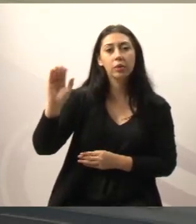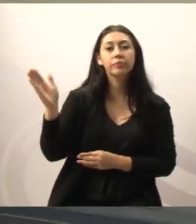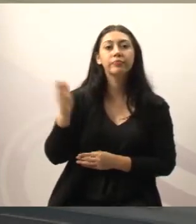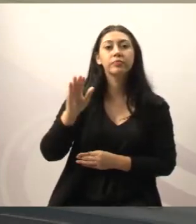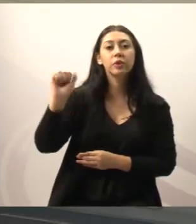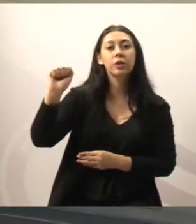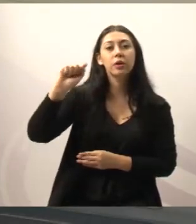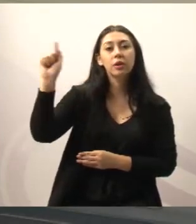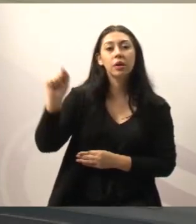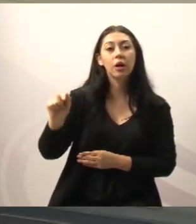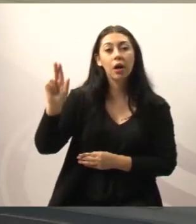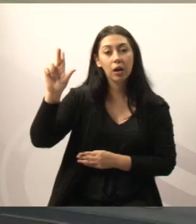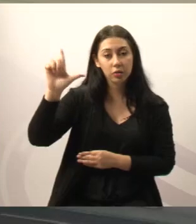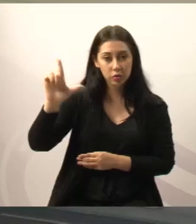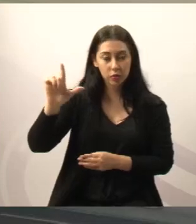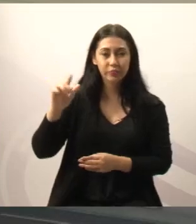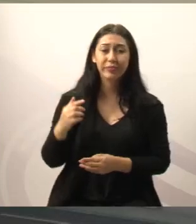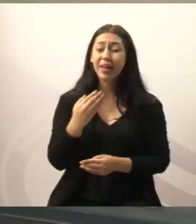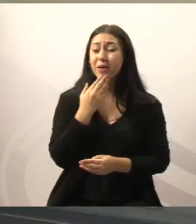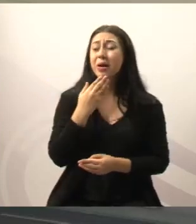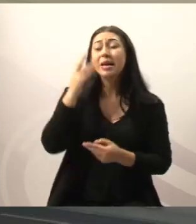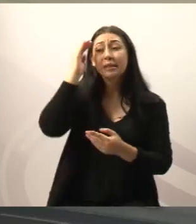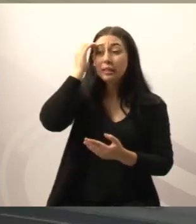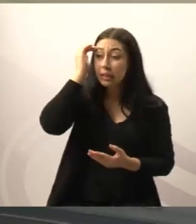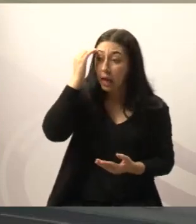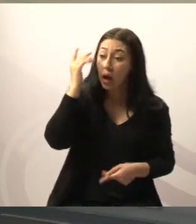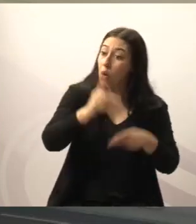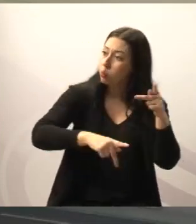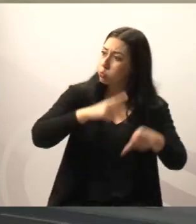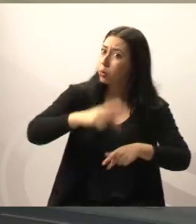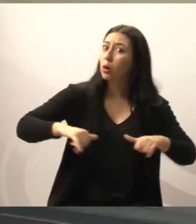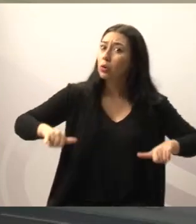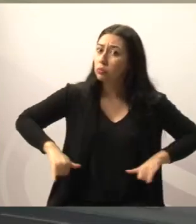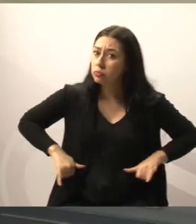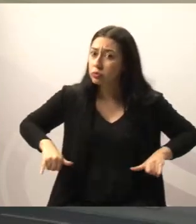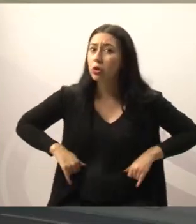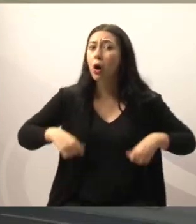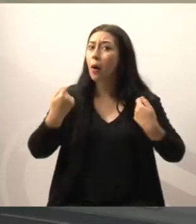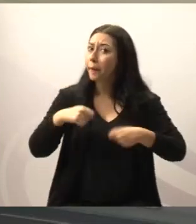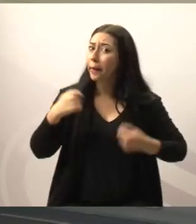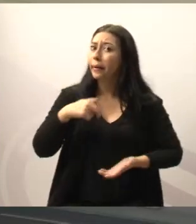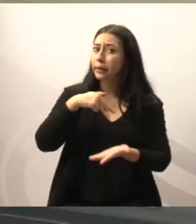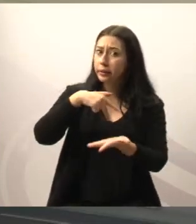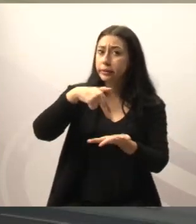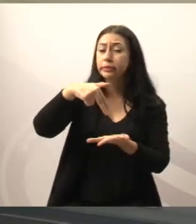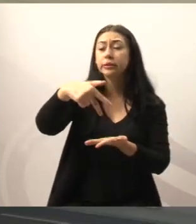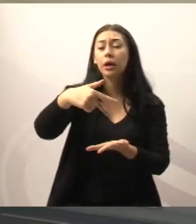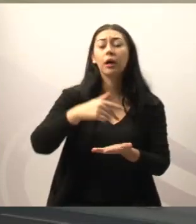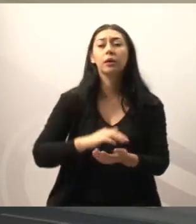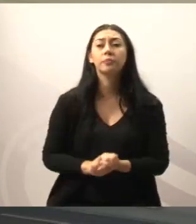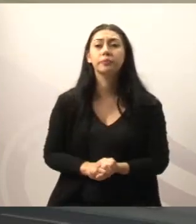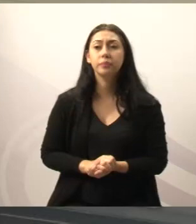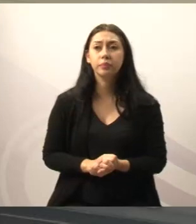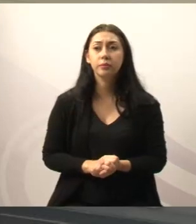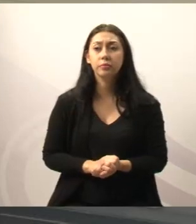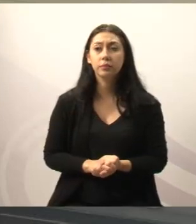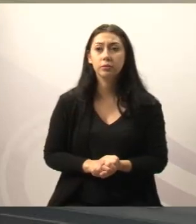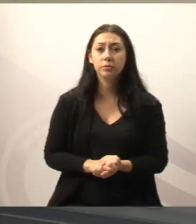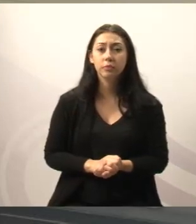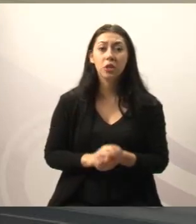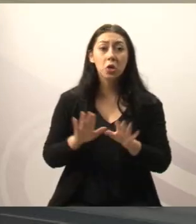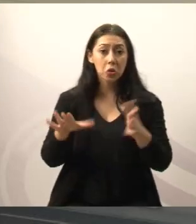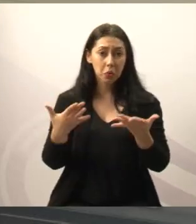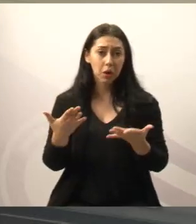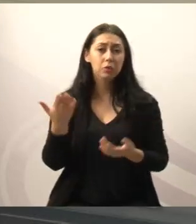gostaria que eles entendessem essa situação, porque o povo sofre muito para andar a pé daquele pedaço lá. E quando eles tinham o posto Parque Meia Lua,